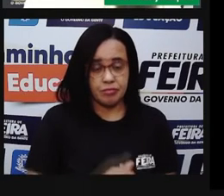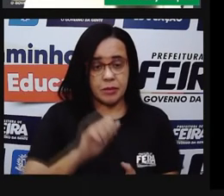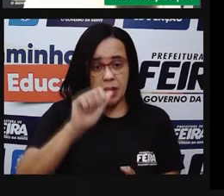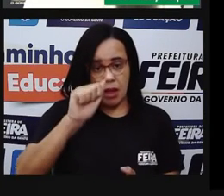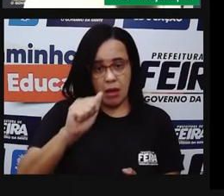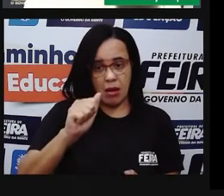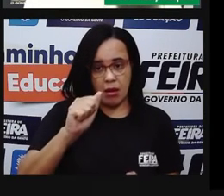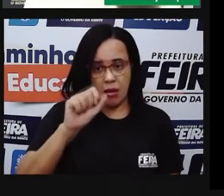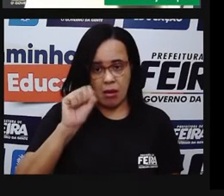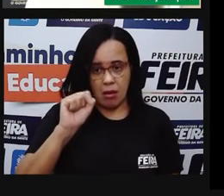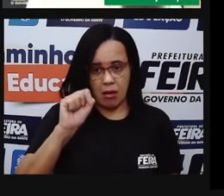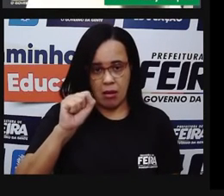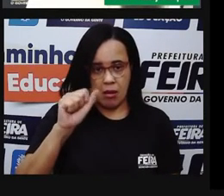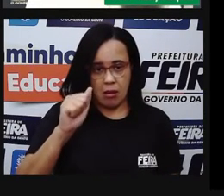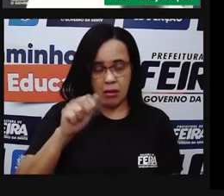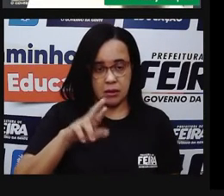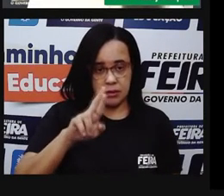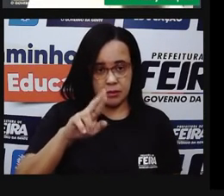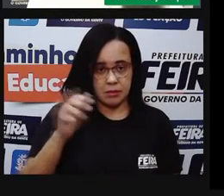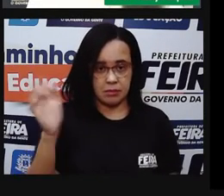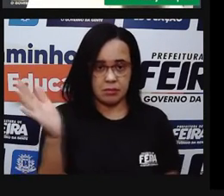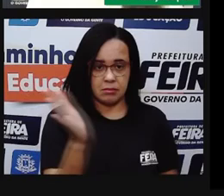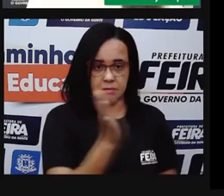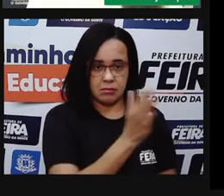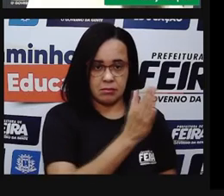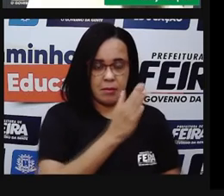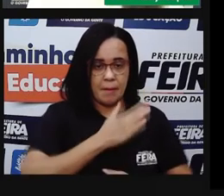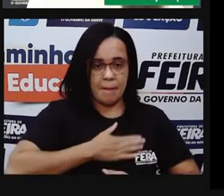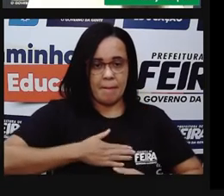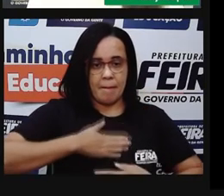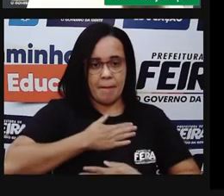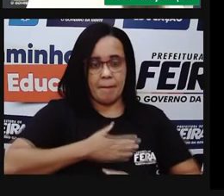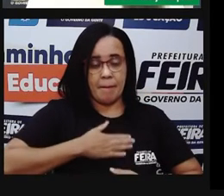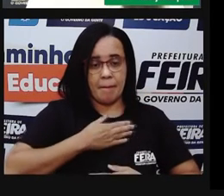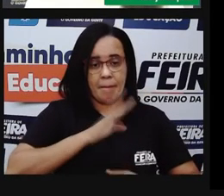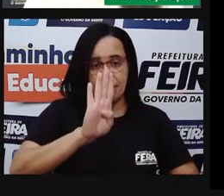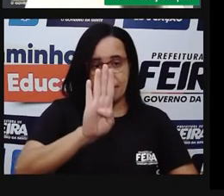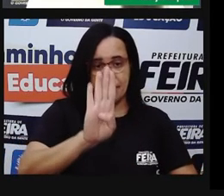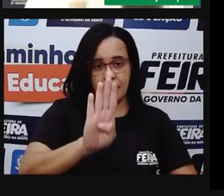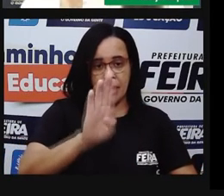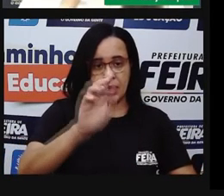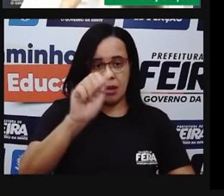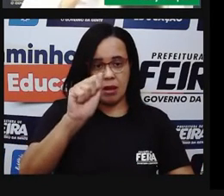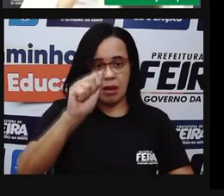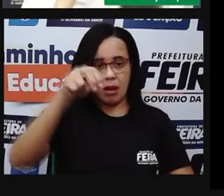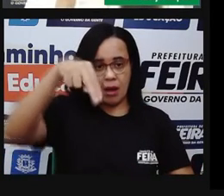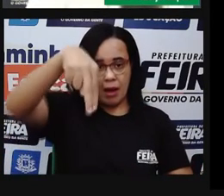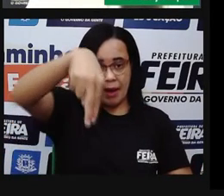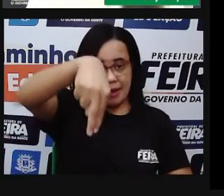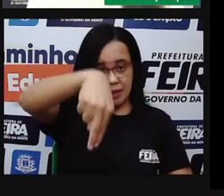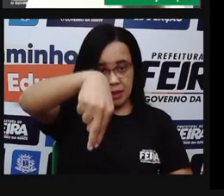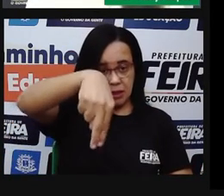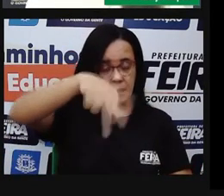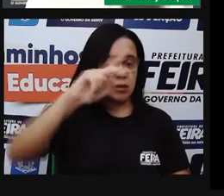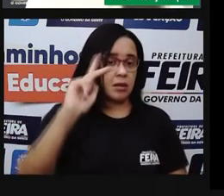falo nhó, parece que a gente só escuta dois sons, nhó, nhó, neó. Mas tem o H no meio, né?